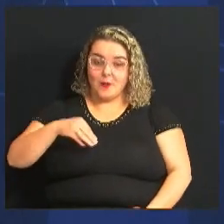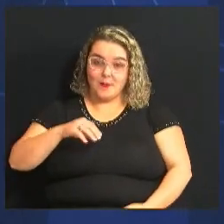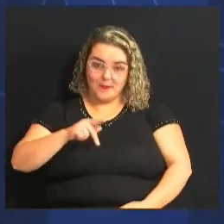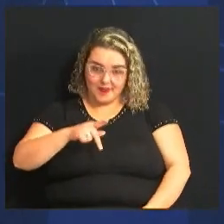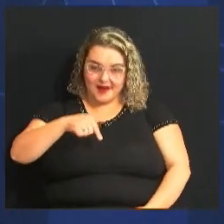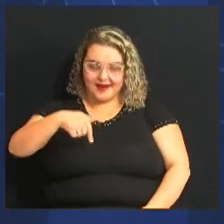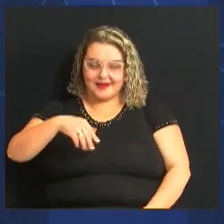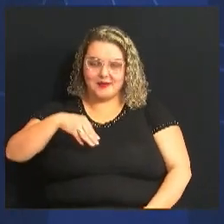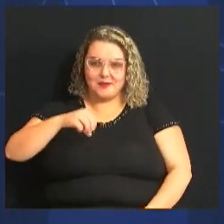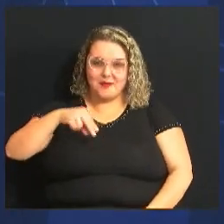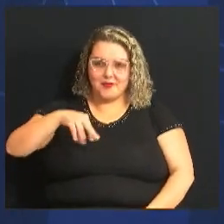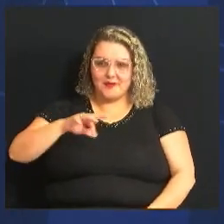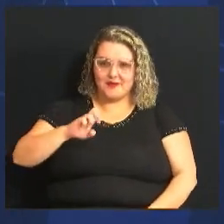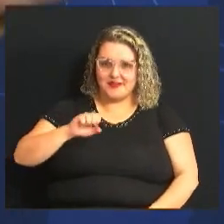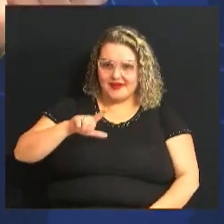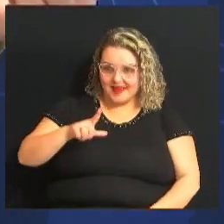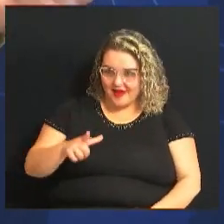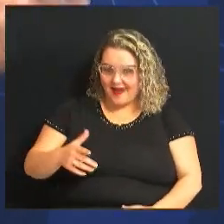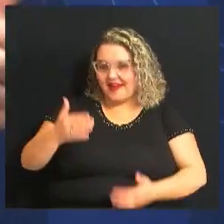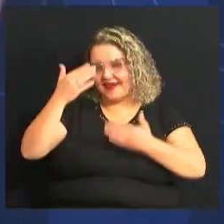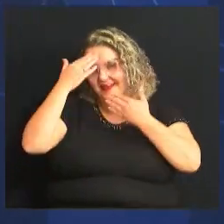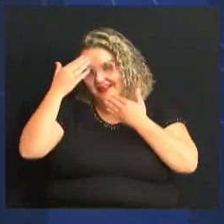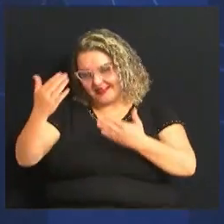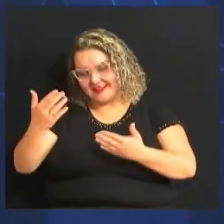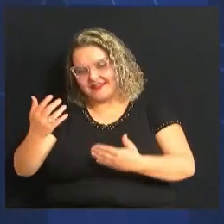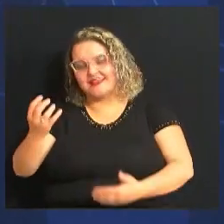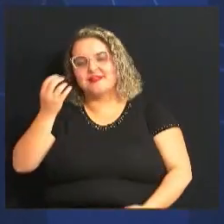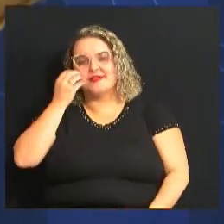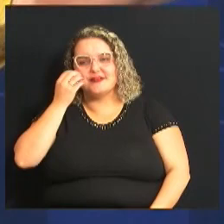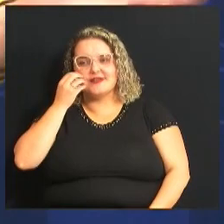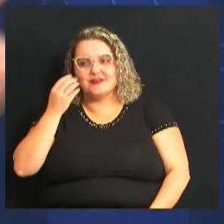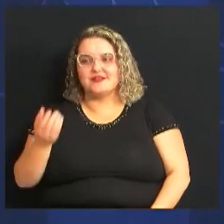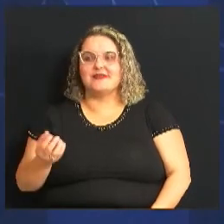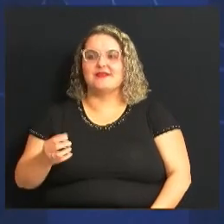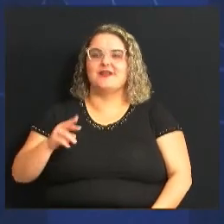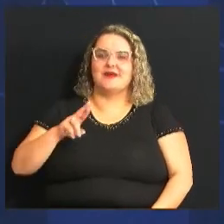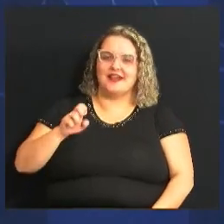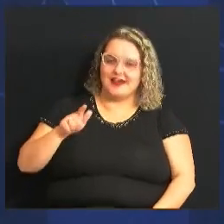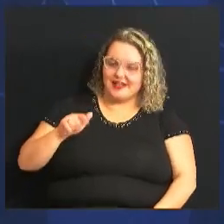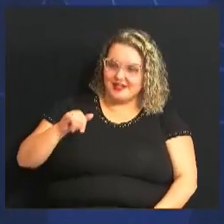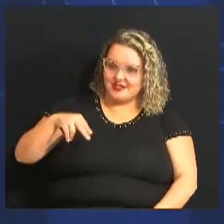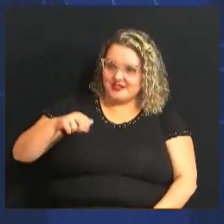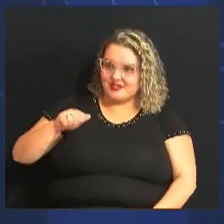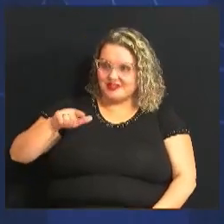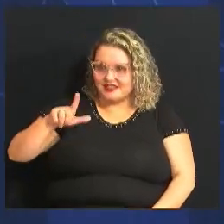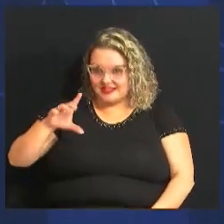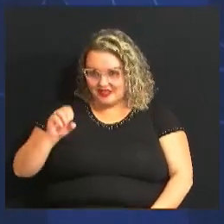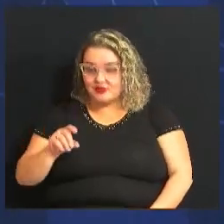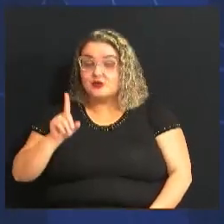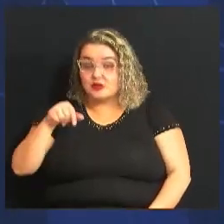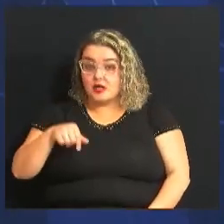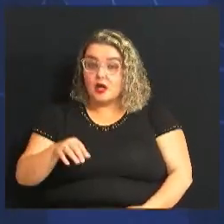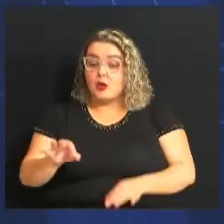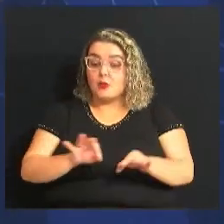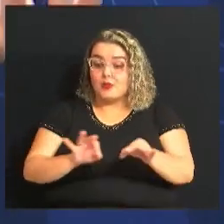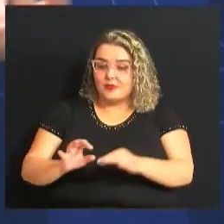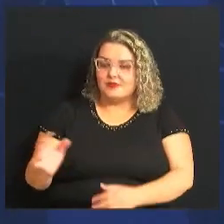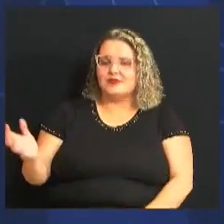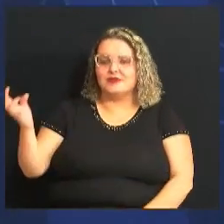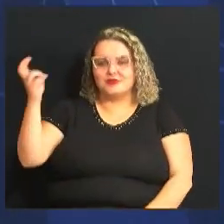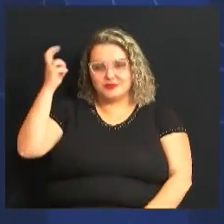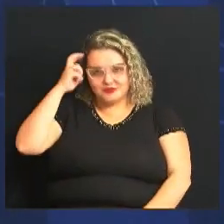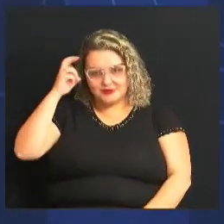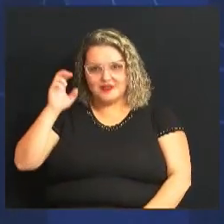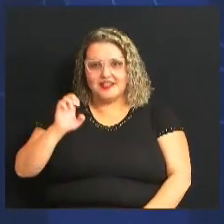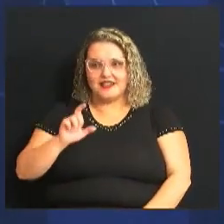meu bairro na TV. Agradeço o nosso repórter André Aranha, ao Reginaldo Menegasso, ele que é produtor cultural, a Eliane